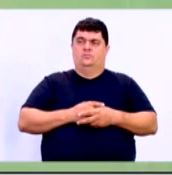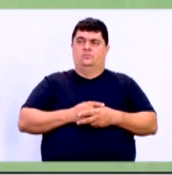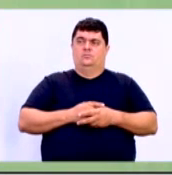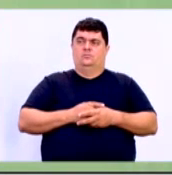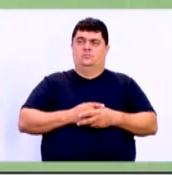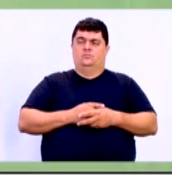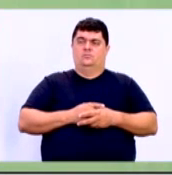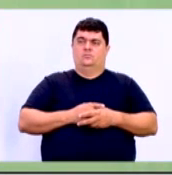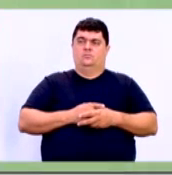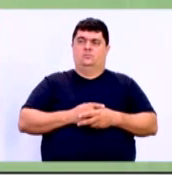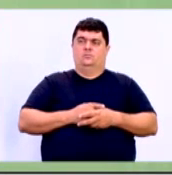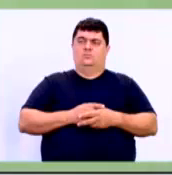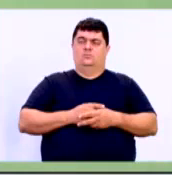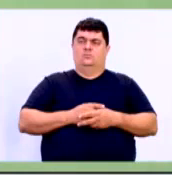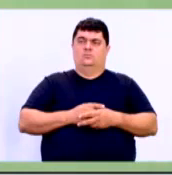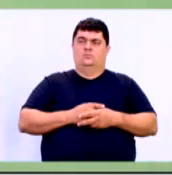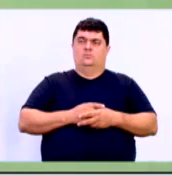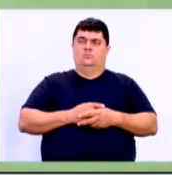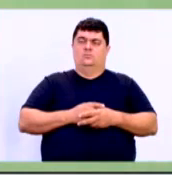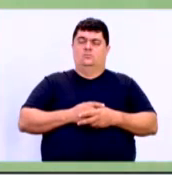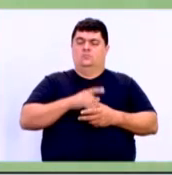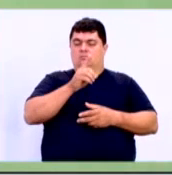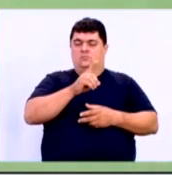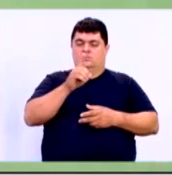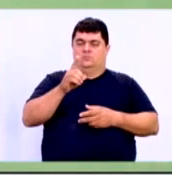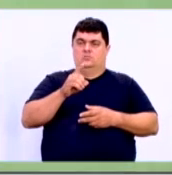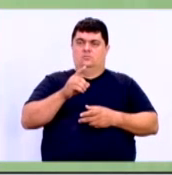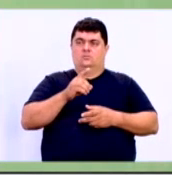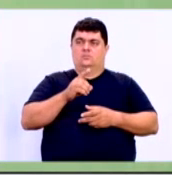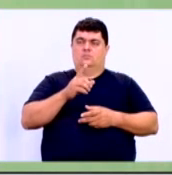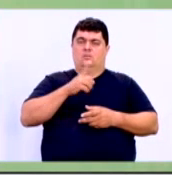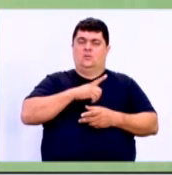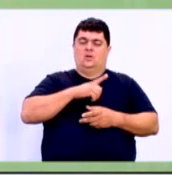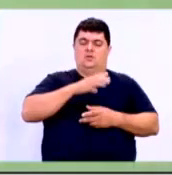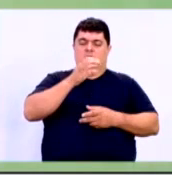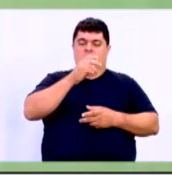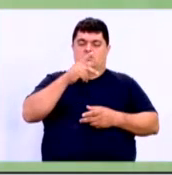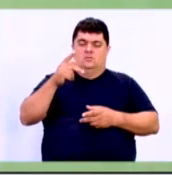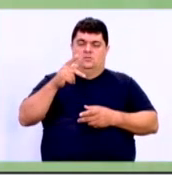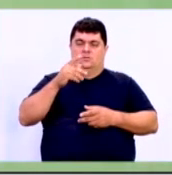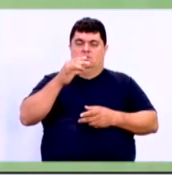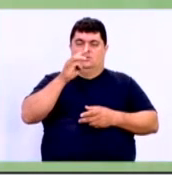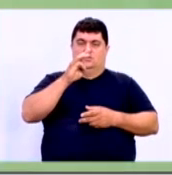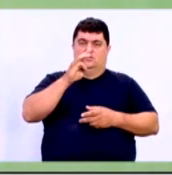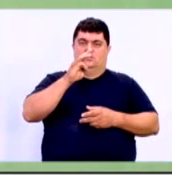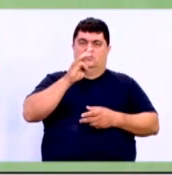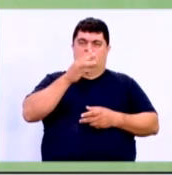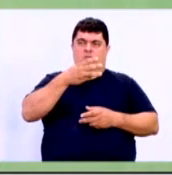Só eu dividir, vou achar que cada produto teve seu CPP R$ 32.